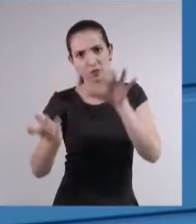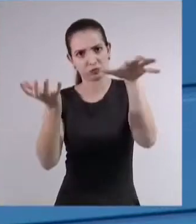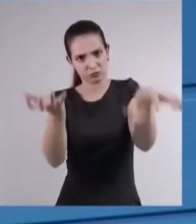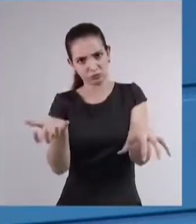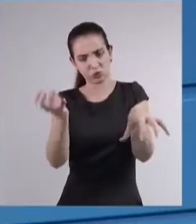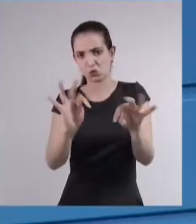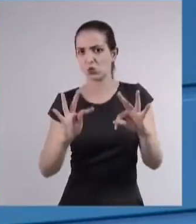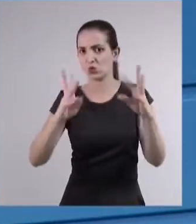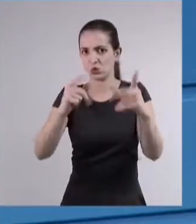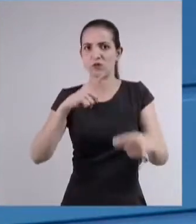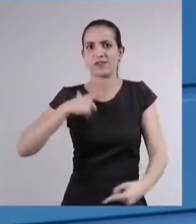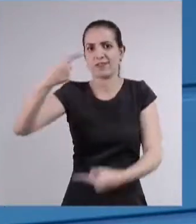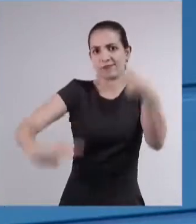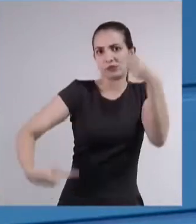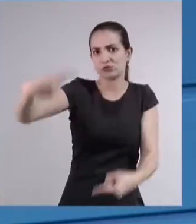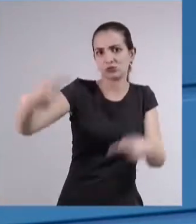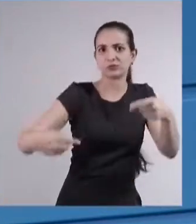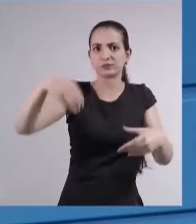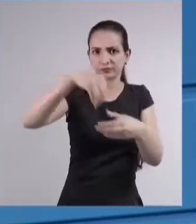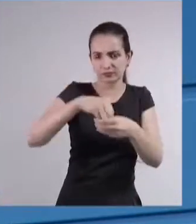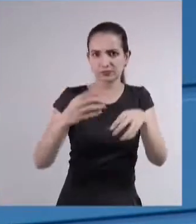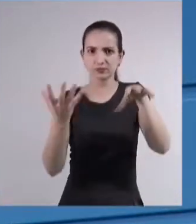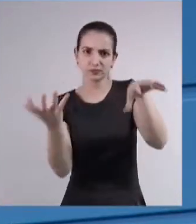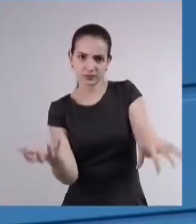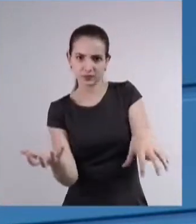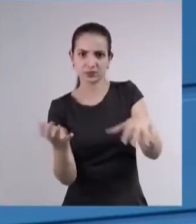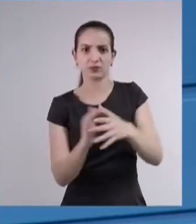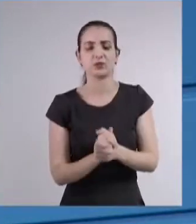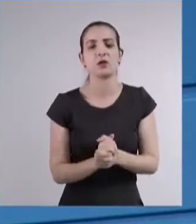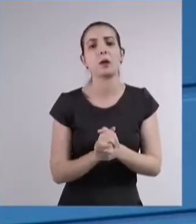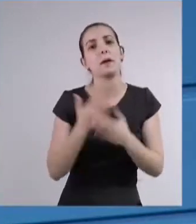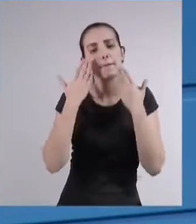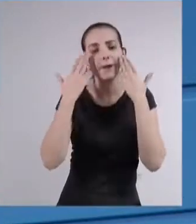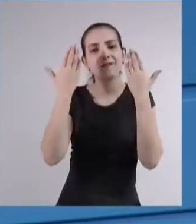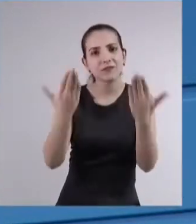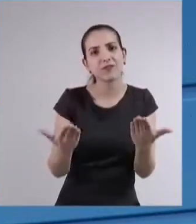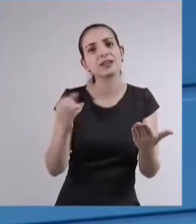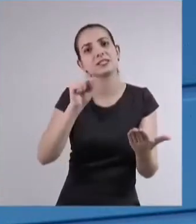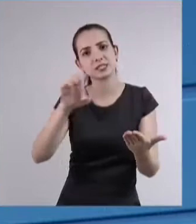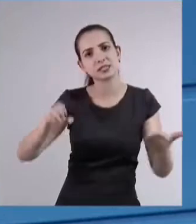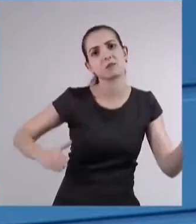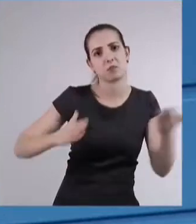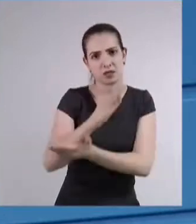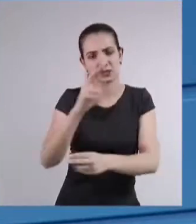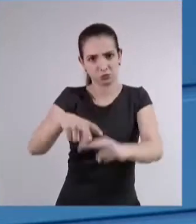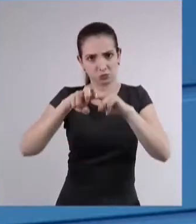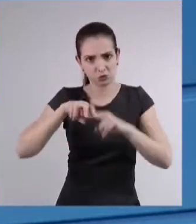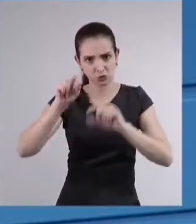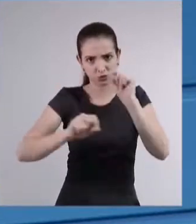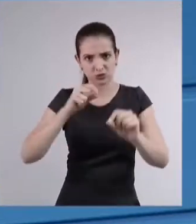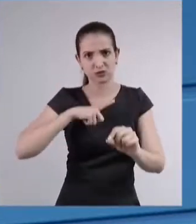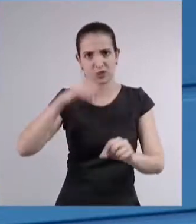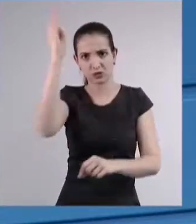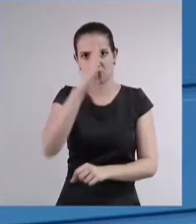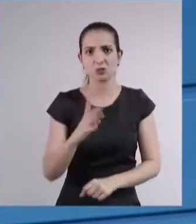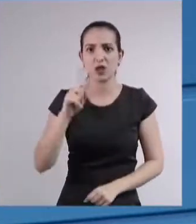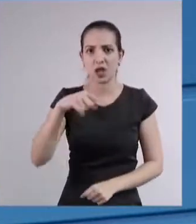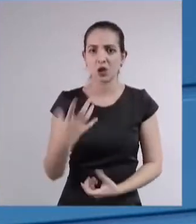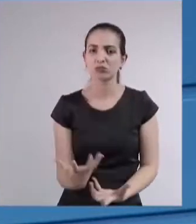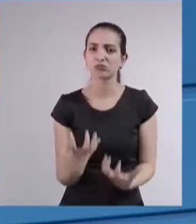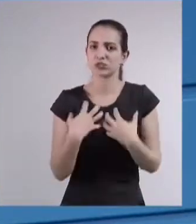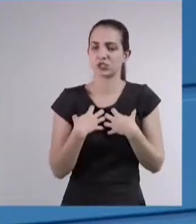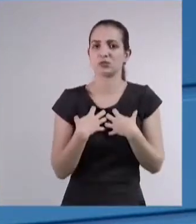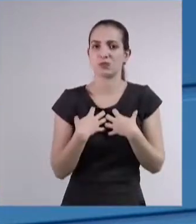vai discutir na Câmara Federal, no Congresso, para serem aprovados. Então, hoje, o que existe no país é um